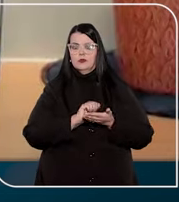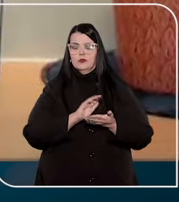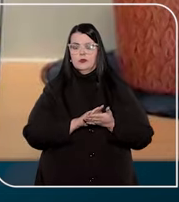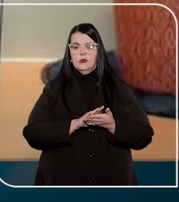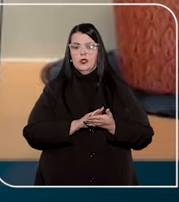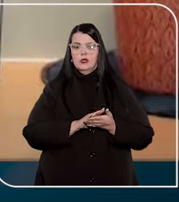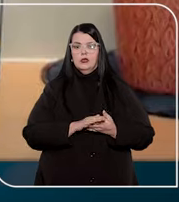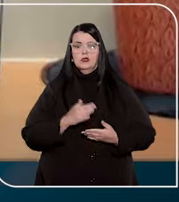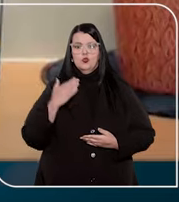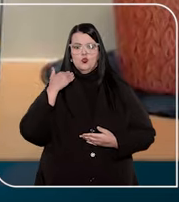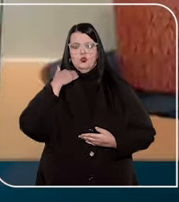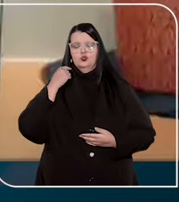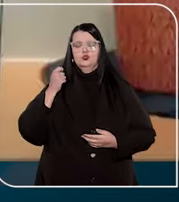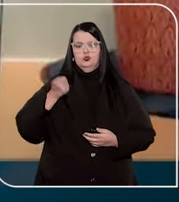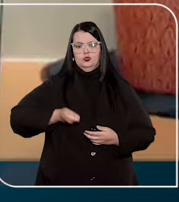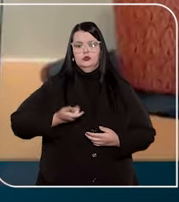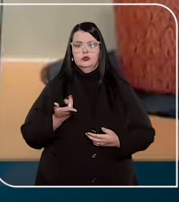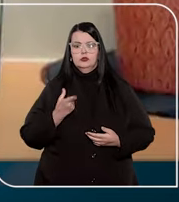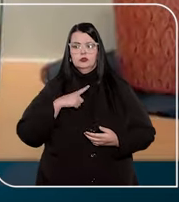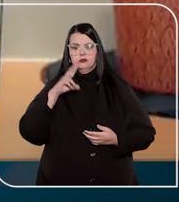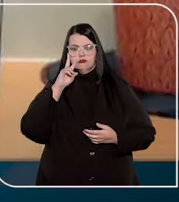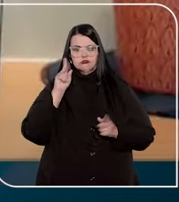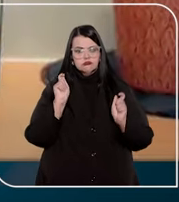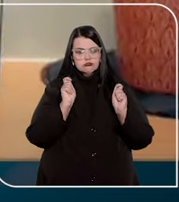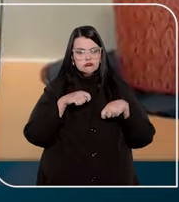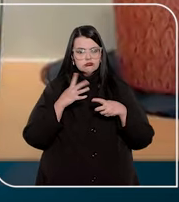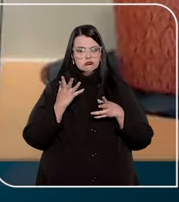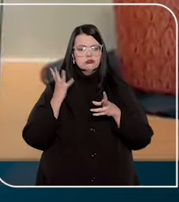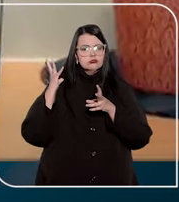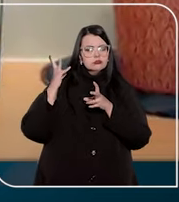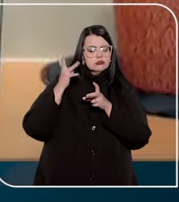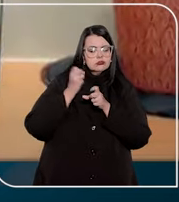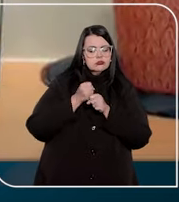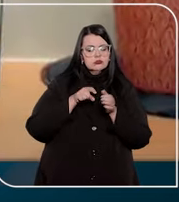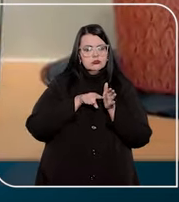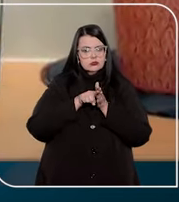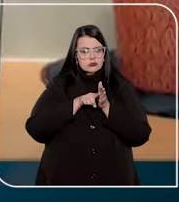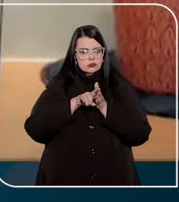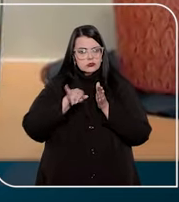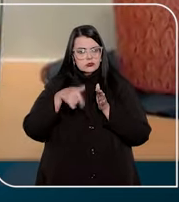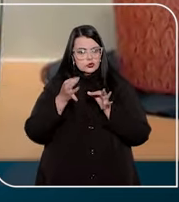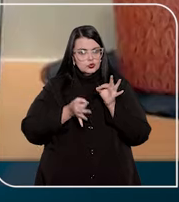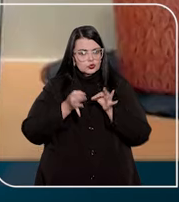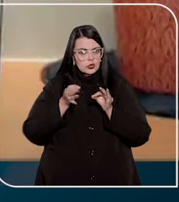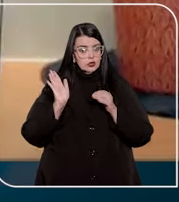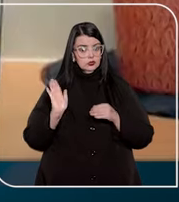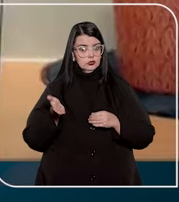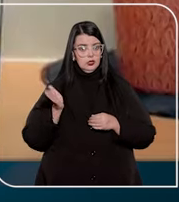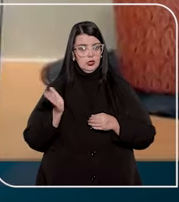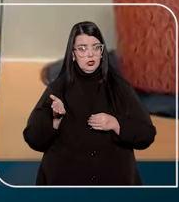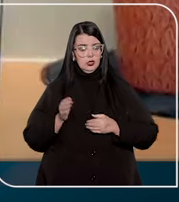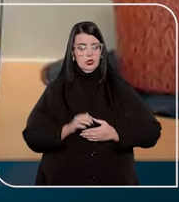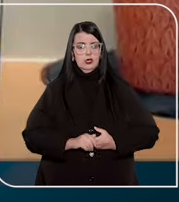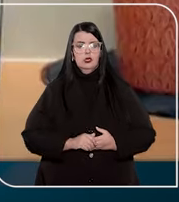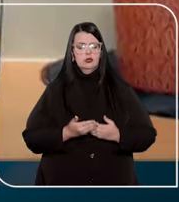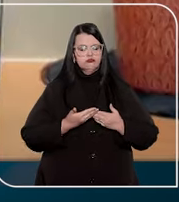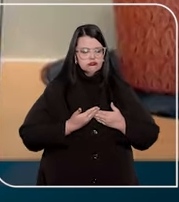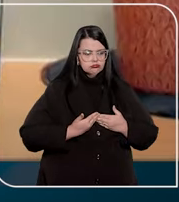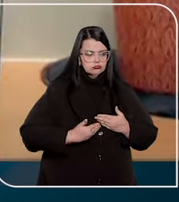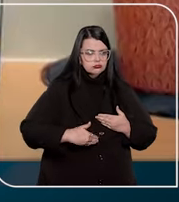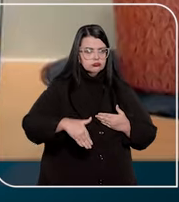primeiro grau, há essa possibilidade de rever o que foi julgado. A partir daí, há a possibilidade